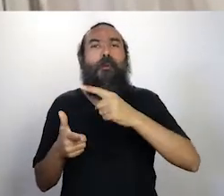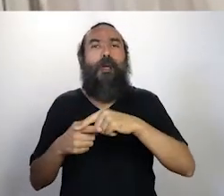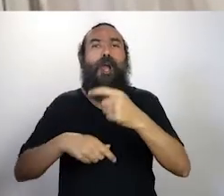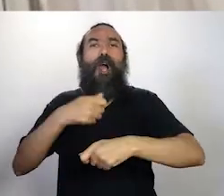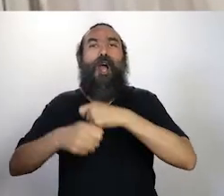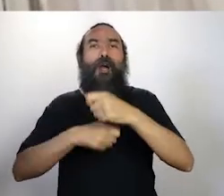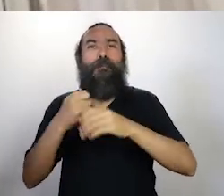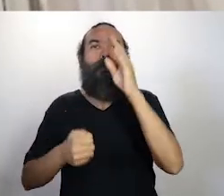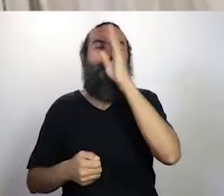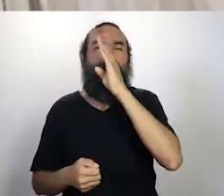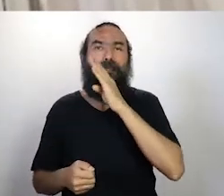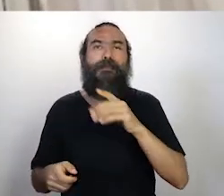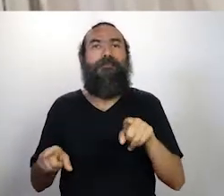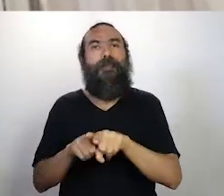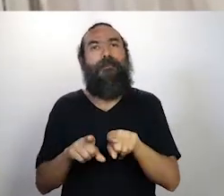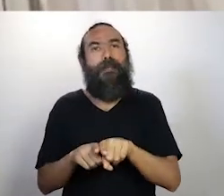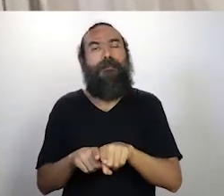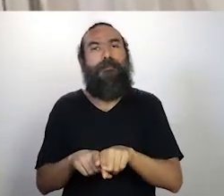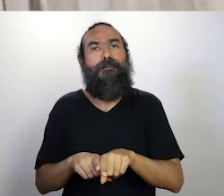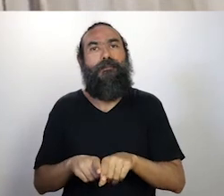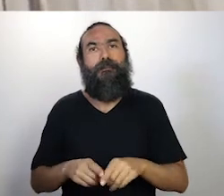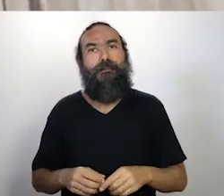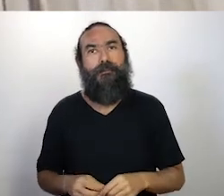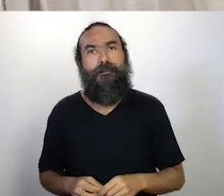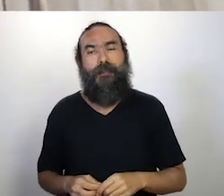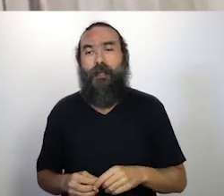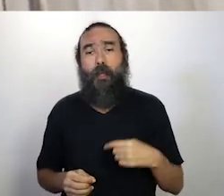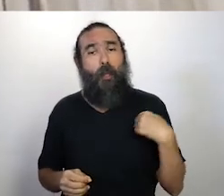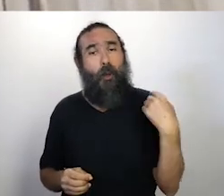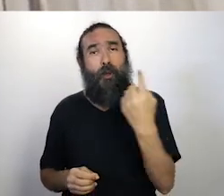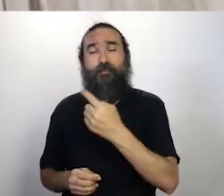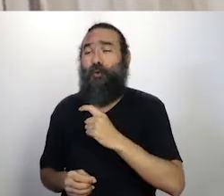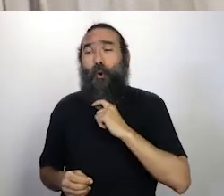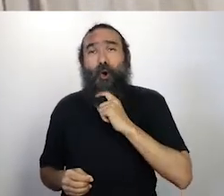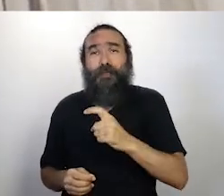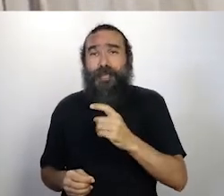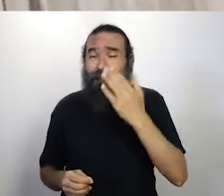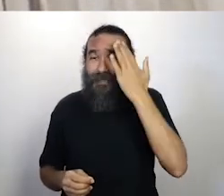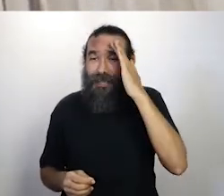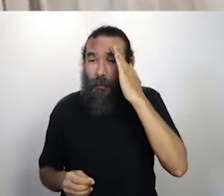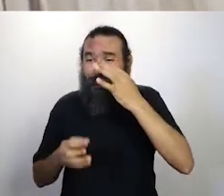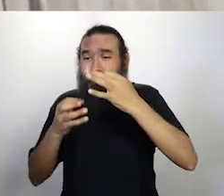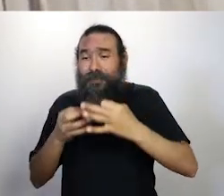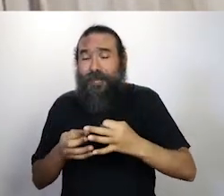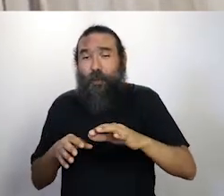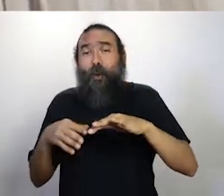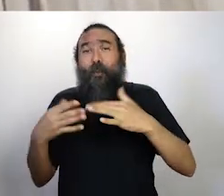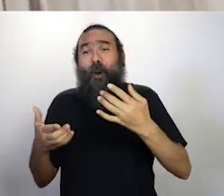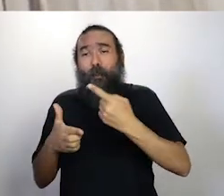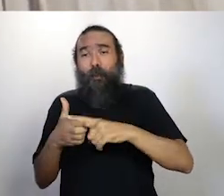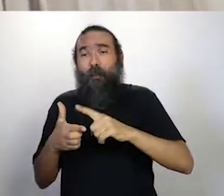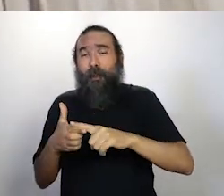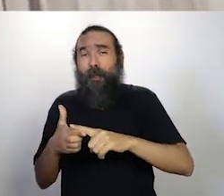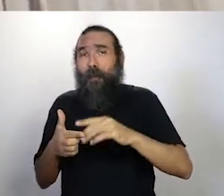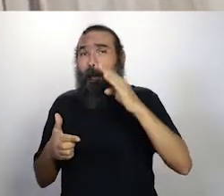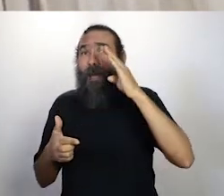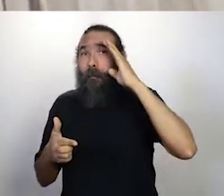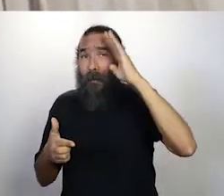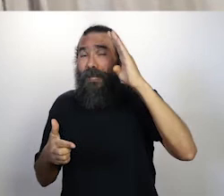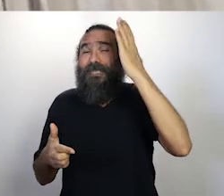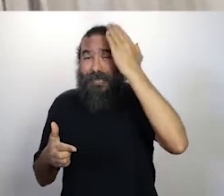impactos que a gente não consegue mensurar. Então é muito crítico isso. Eu acho que, por último, quando a gente fala de juventude, além de enxergar a juventude